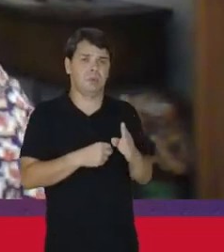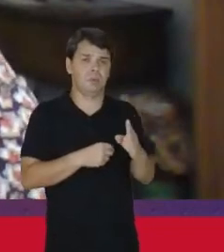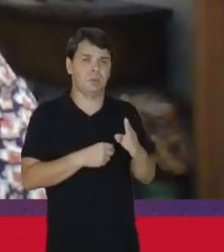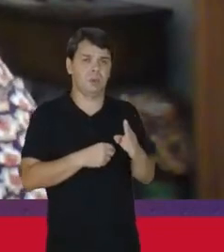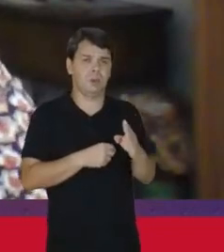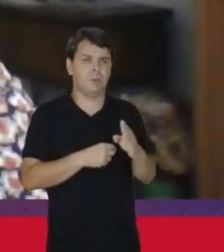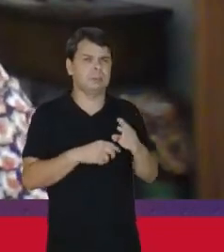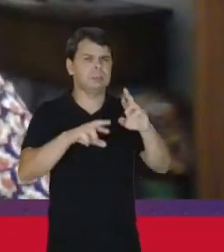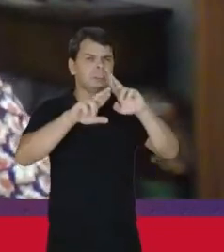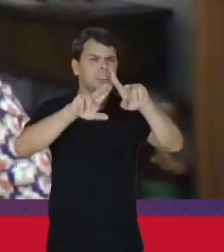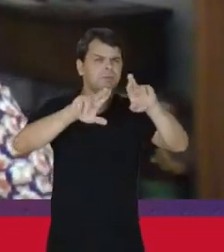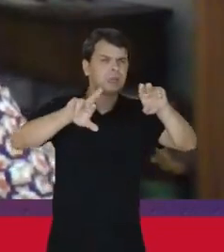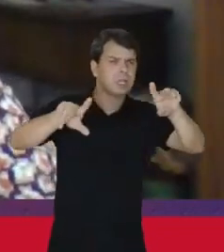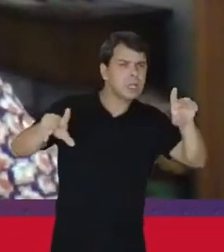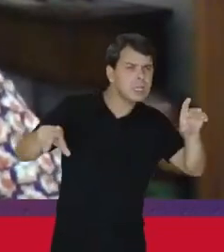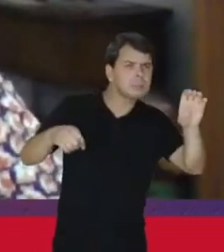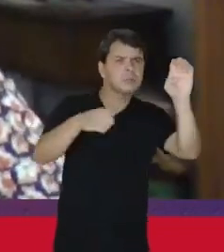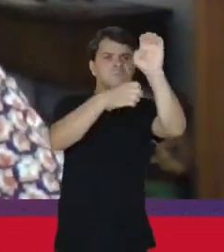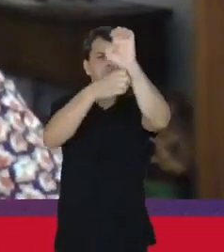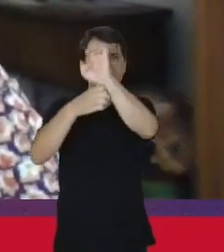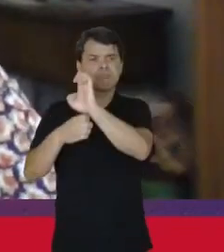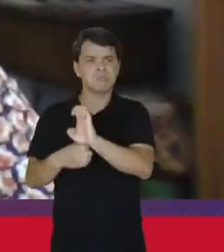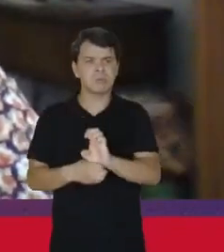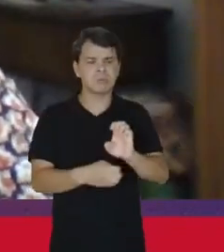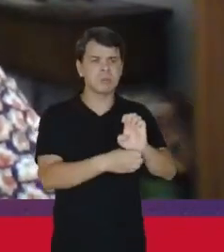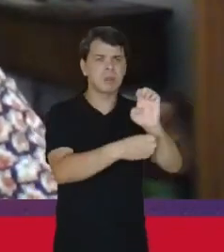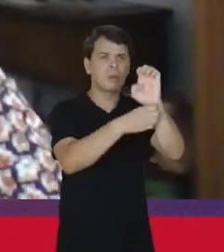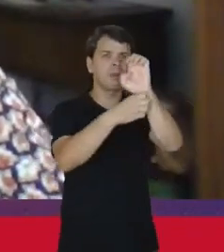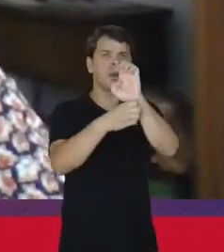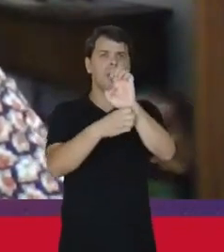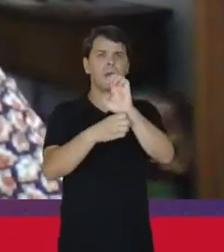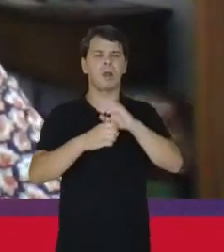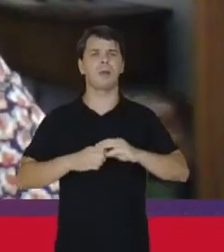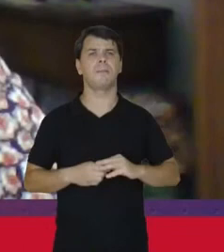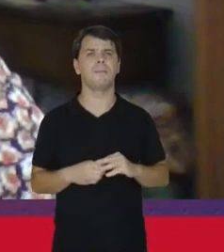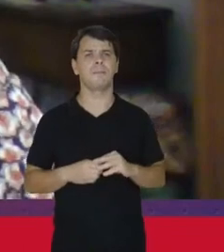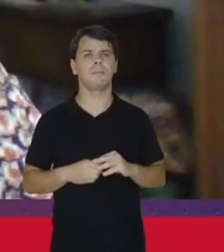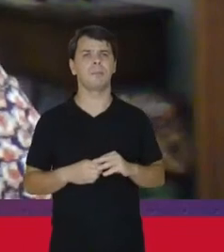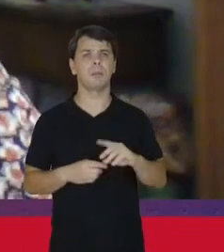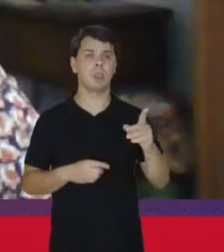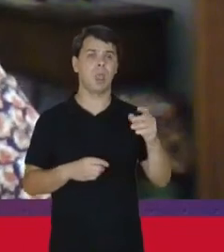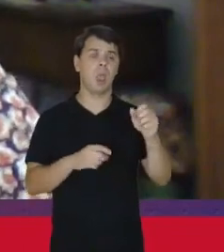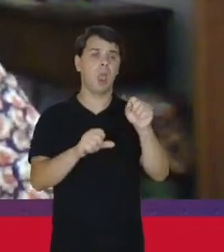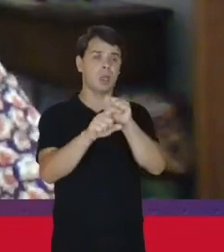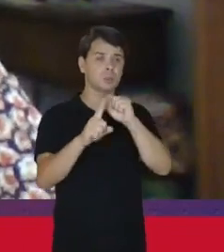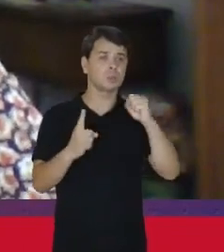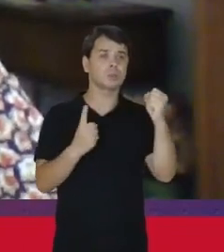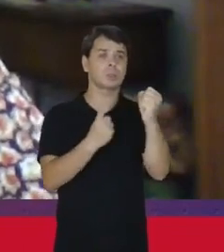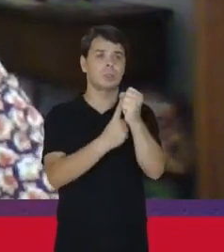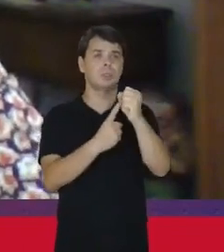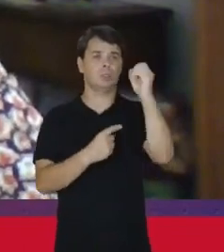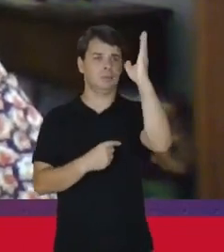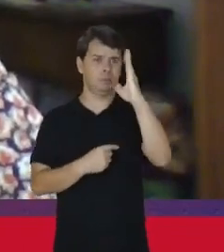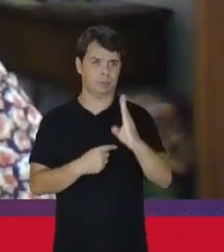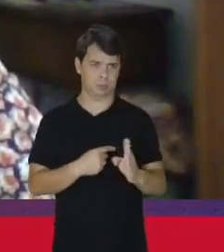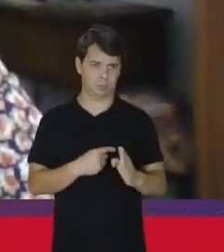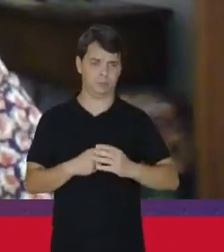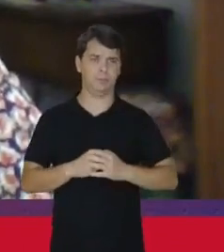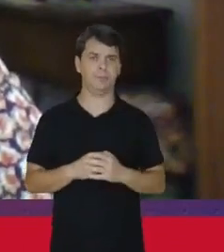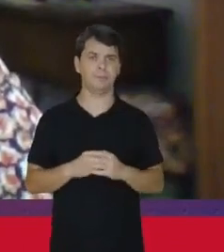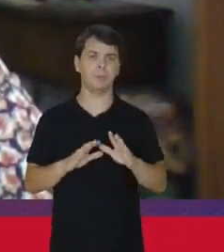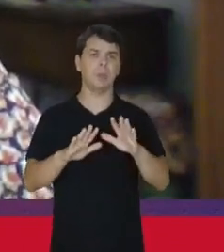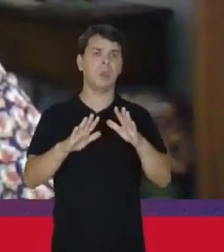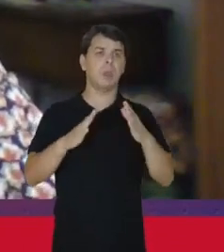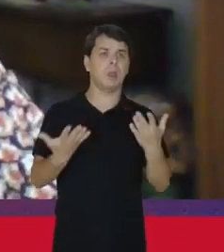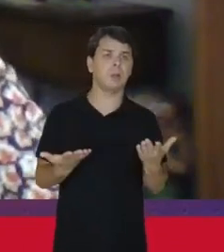as disparidades regionais que caracterizam a sociedade brasileira.